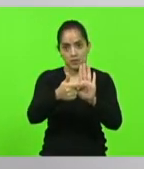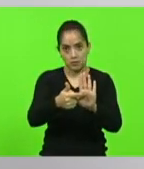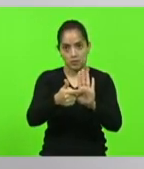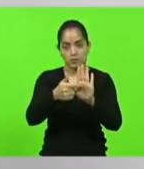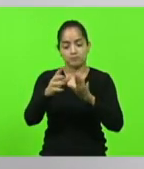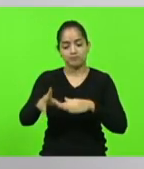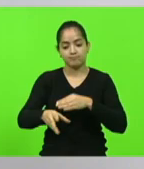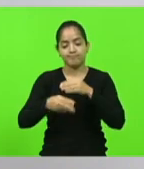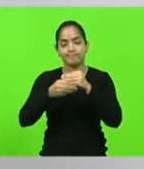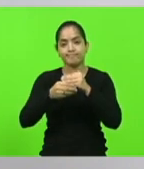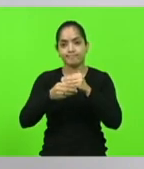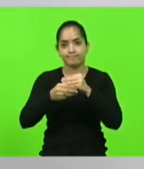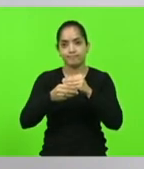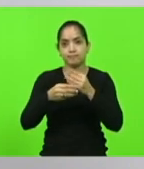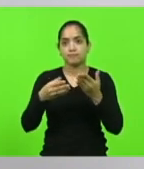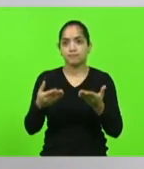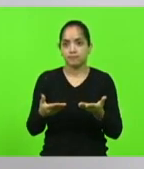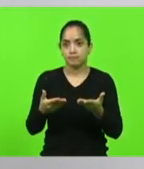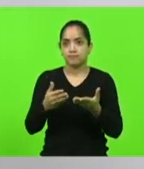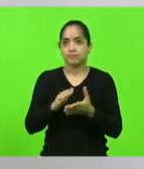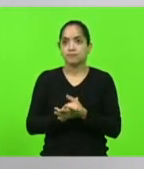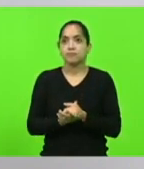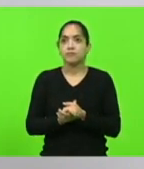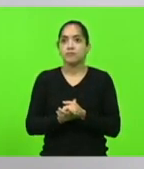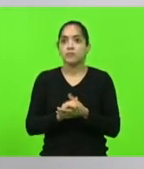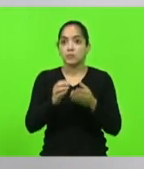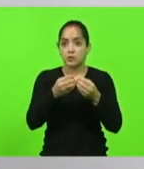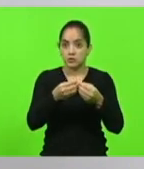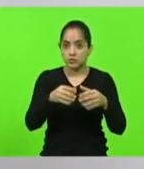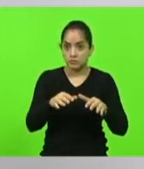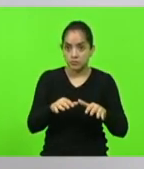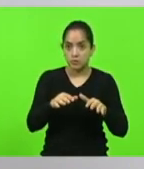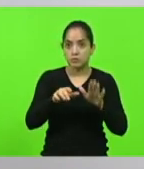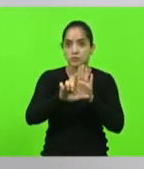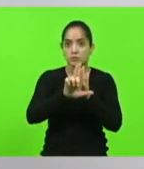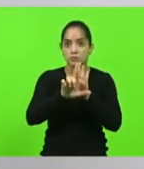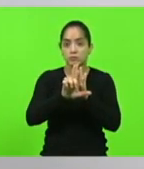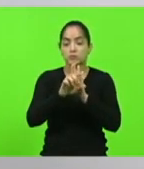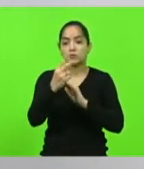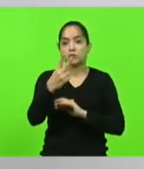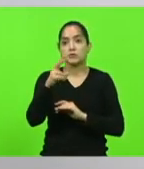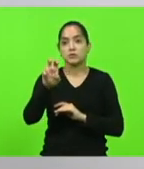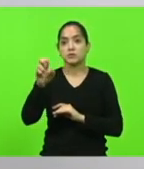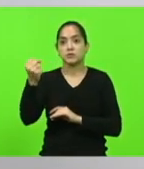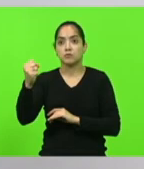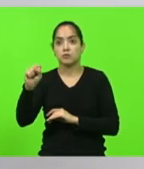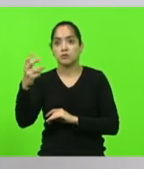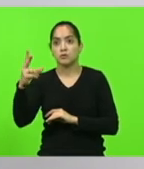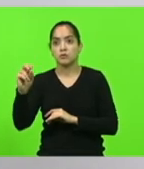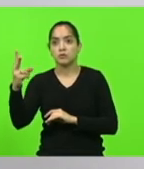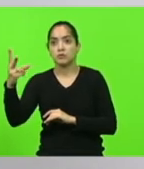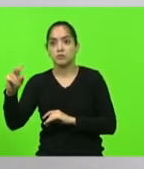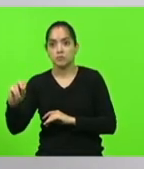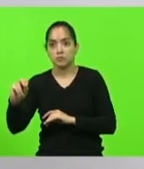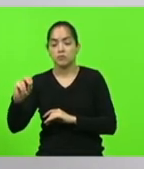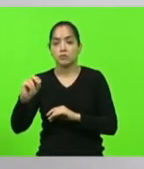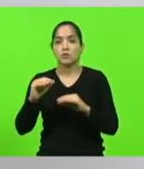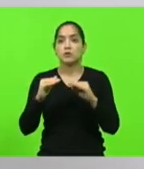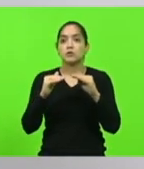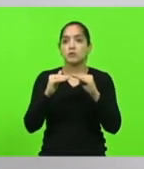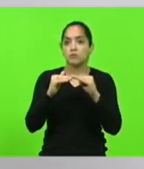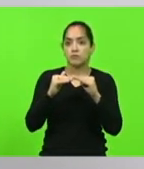em anexo restando prejudicada a matéria do projeto de lei 258 2020 conforme regimento interno